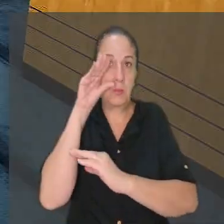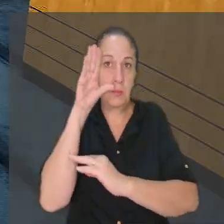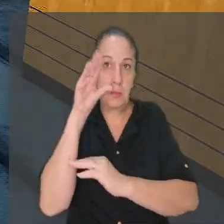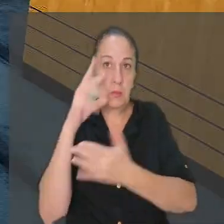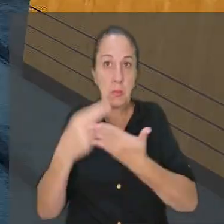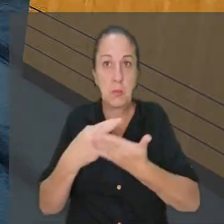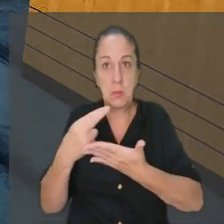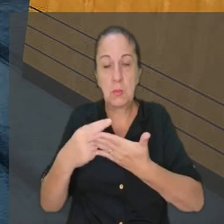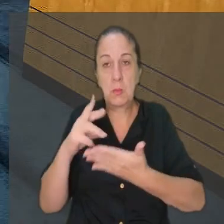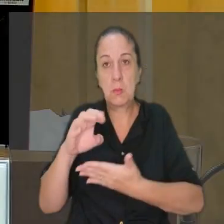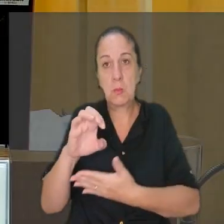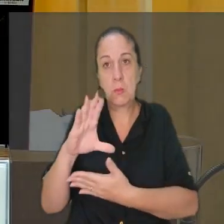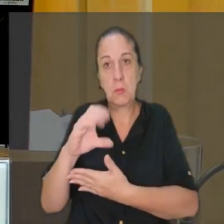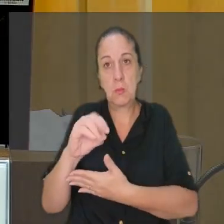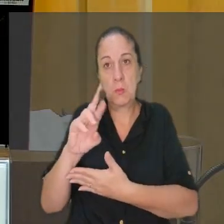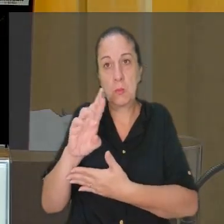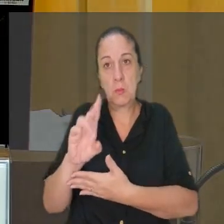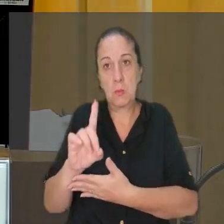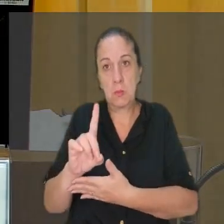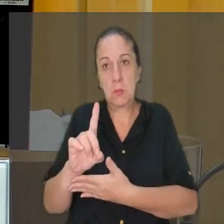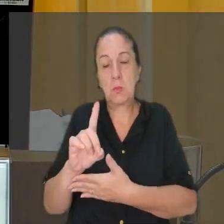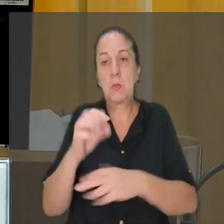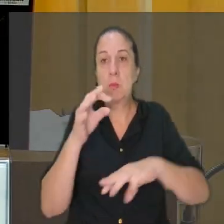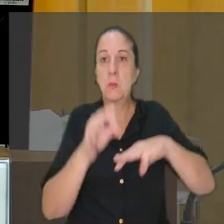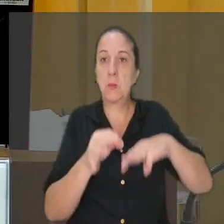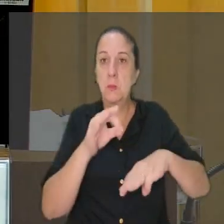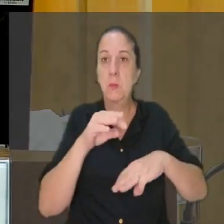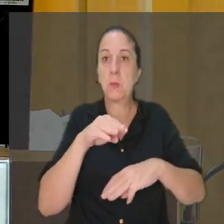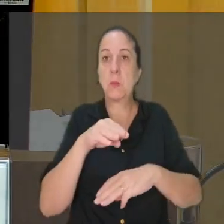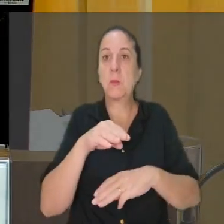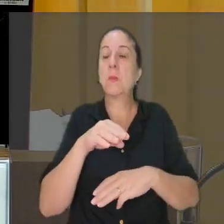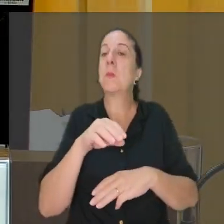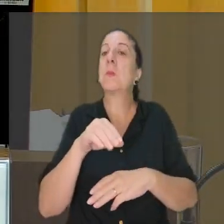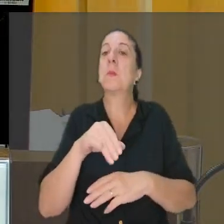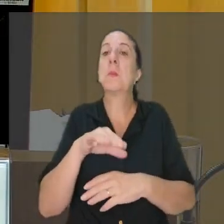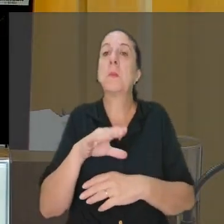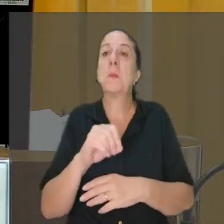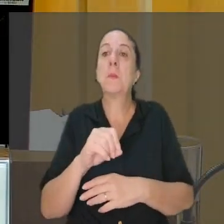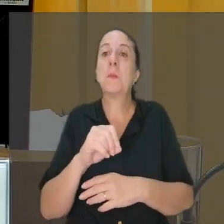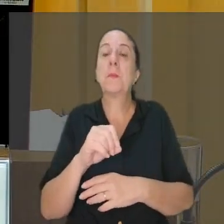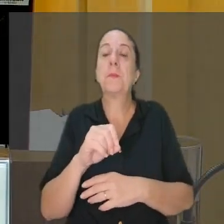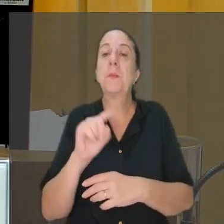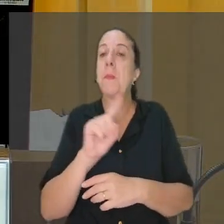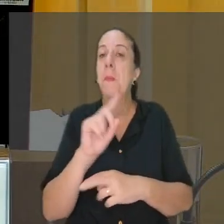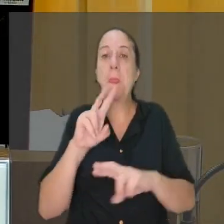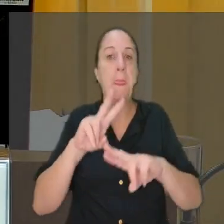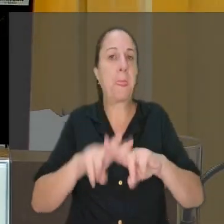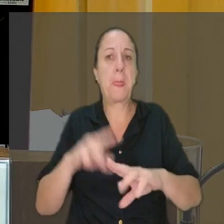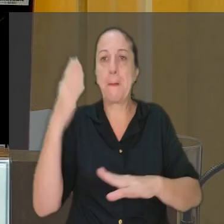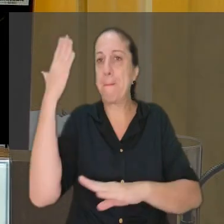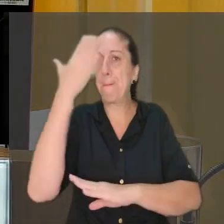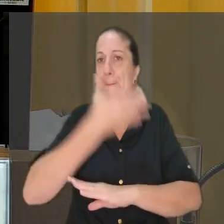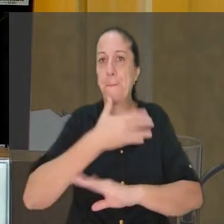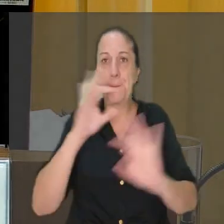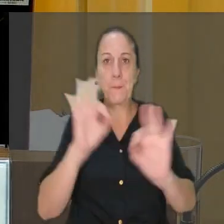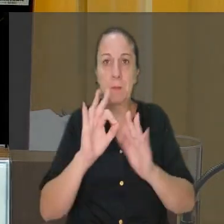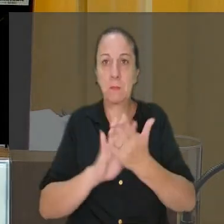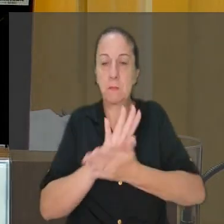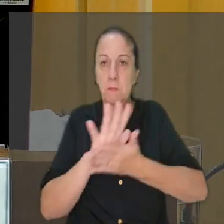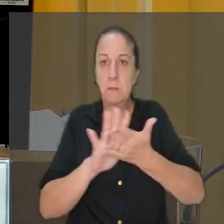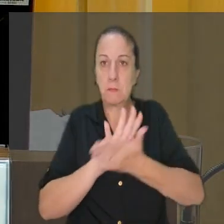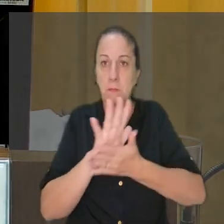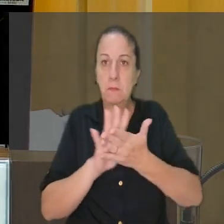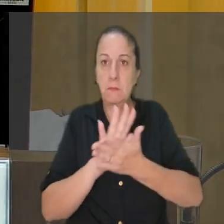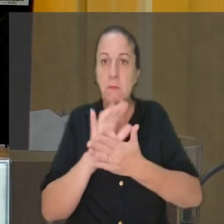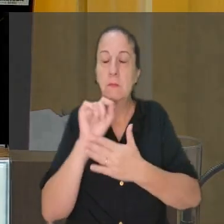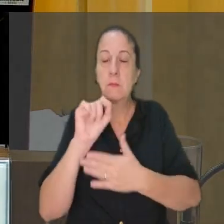recurso de revista da Record, o relator, ministro Maurício Godinho Delgado, considerou que não ficaram comprovados os